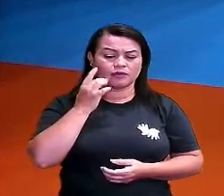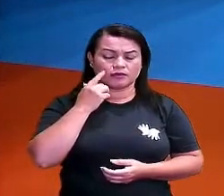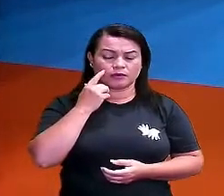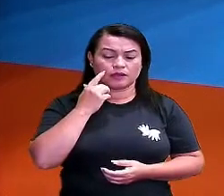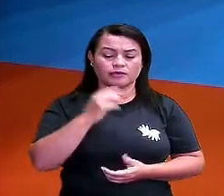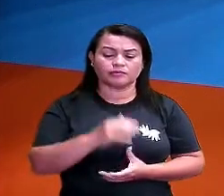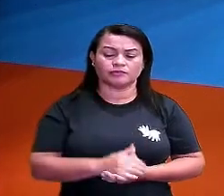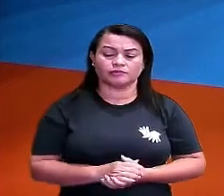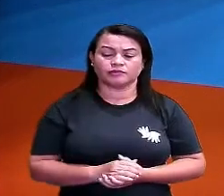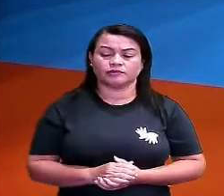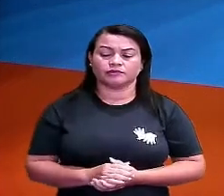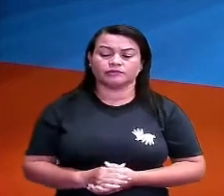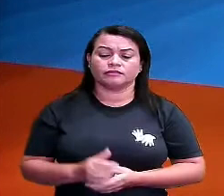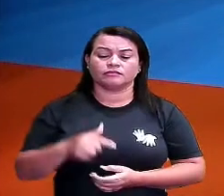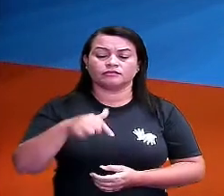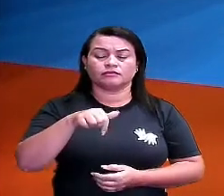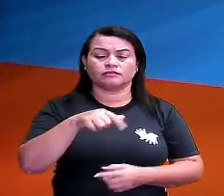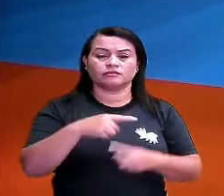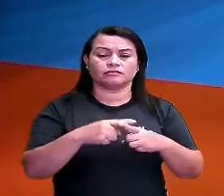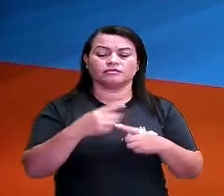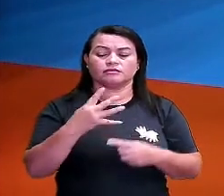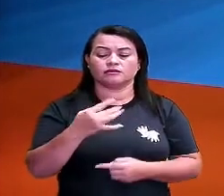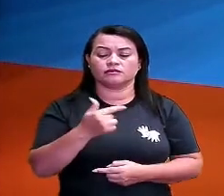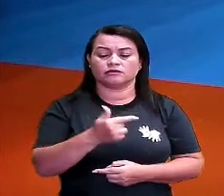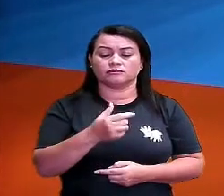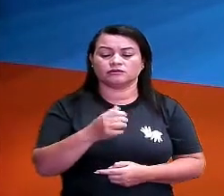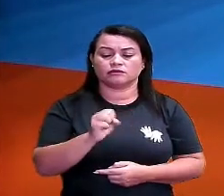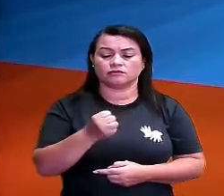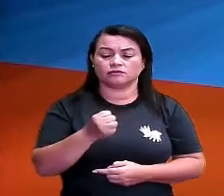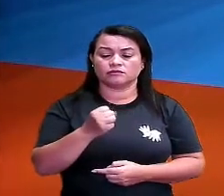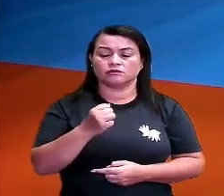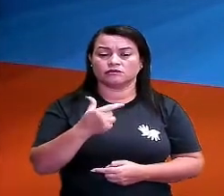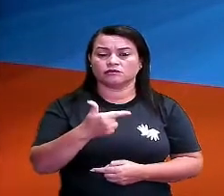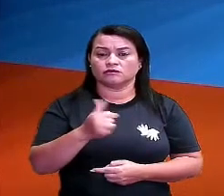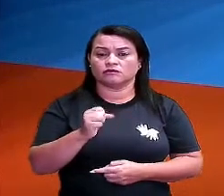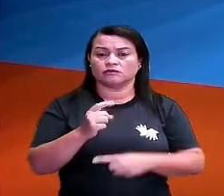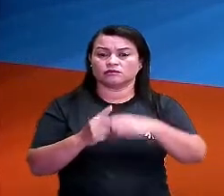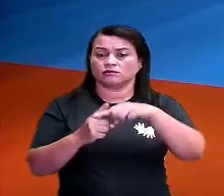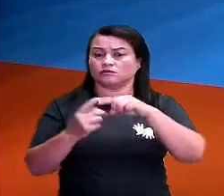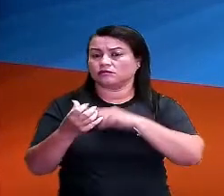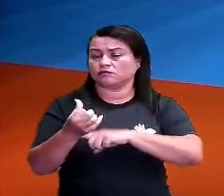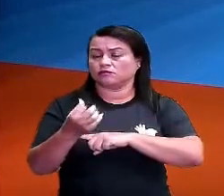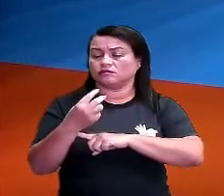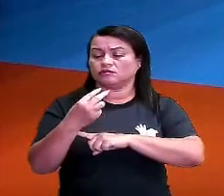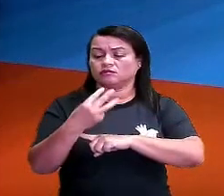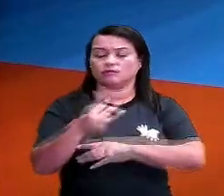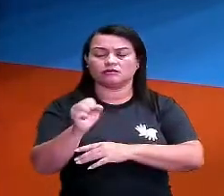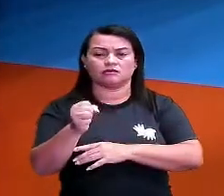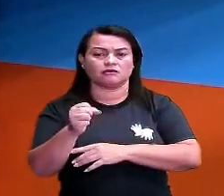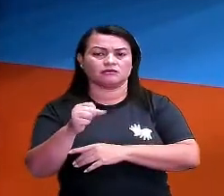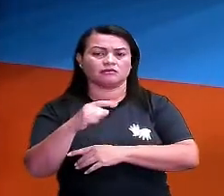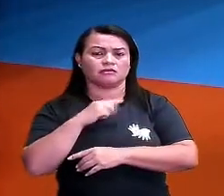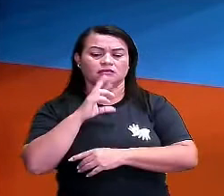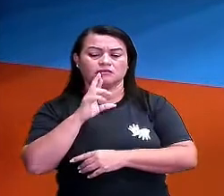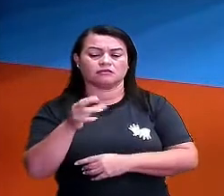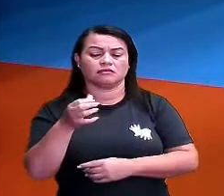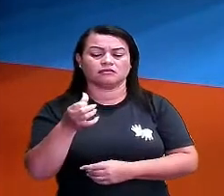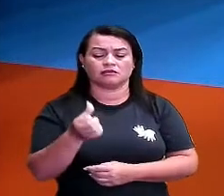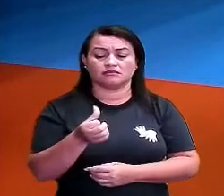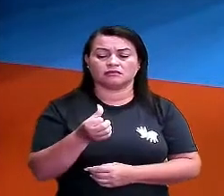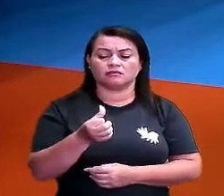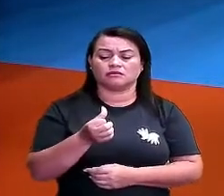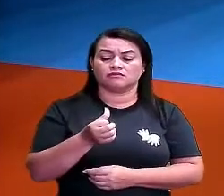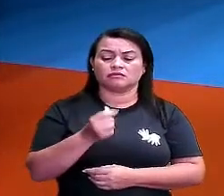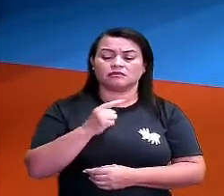vamos lá? 7 vezes 4, 28. 28 mais 6, 34. Beleza? Então, vamos seguir. A